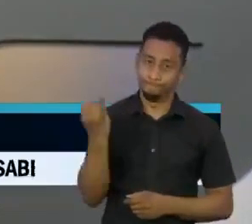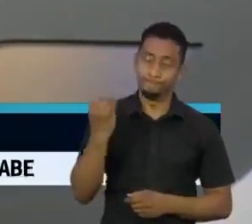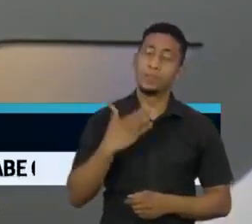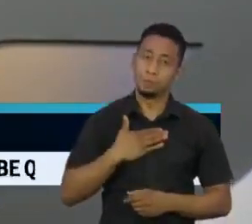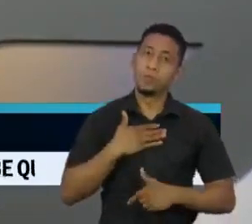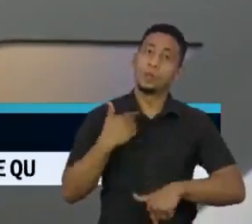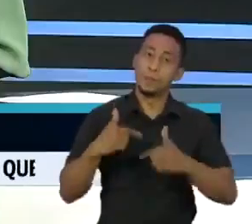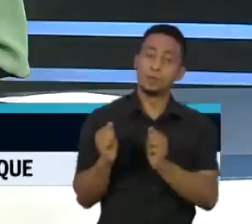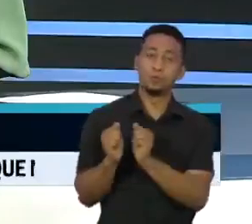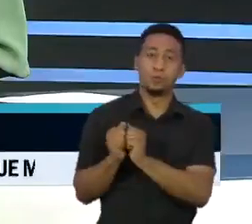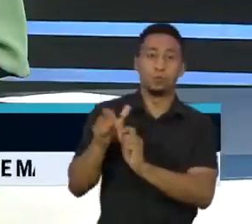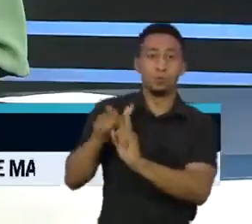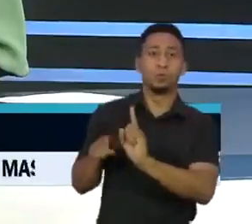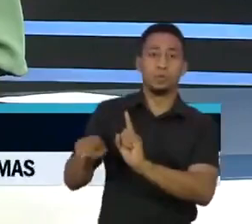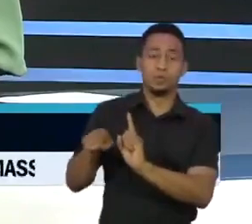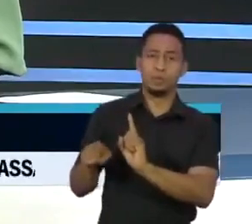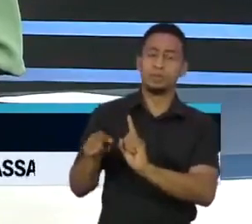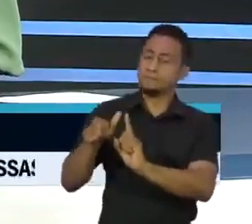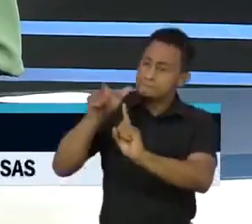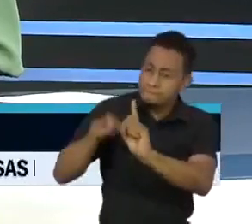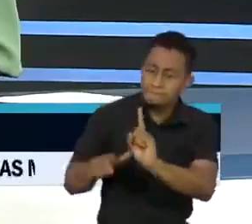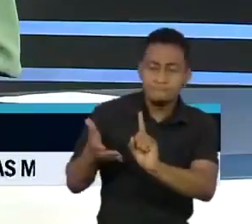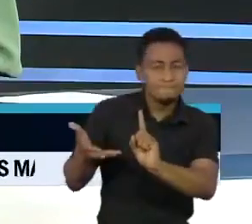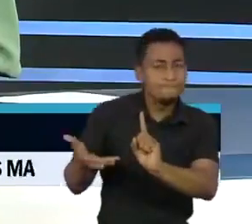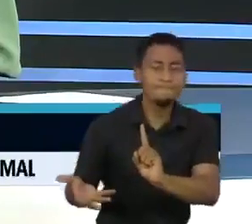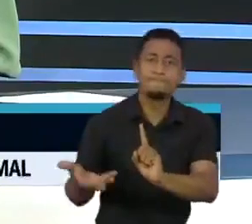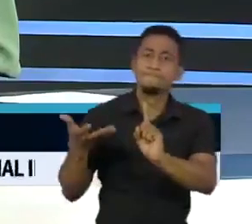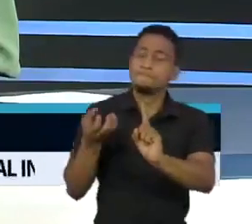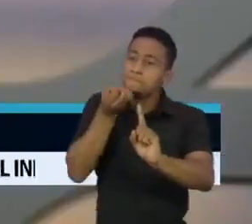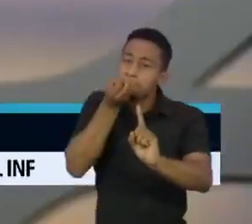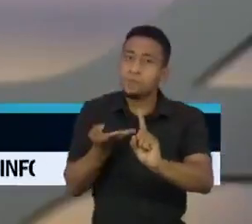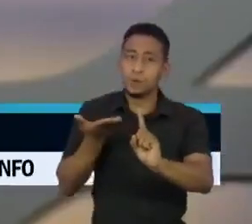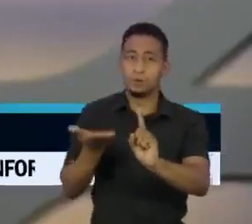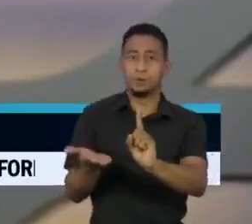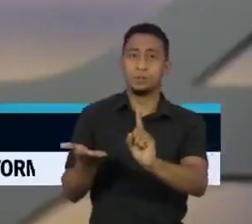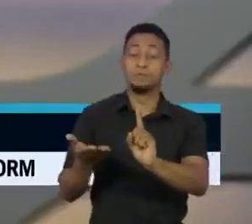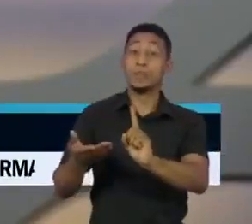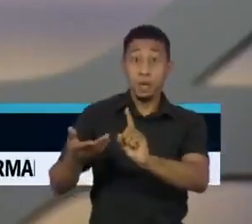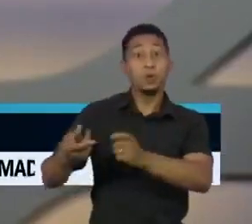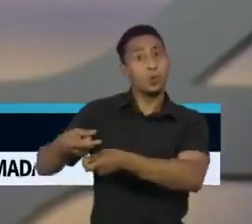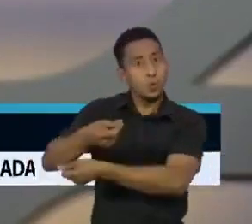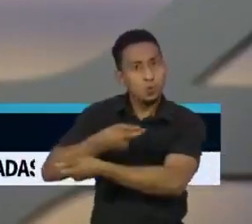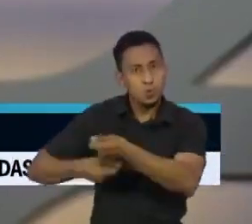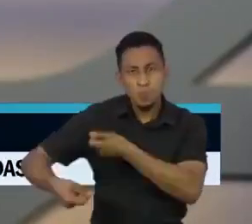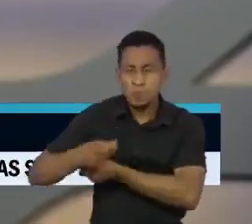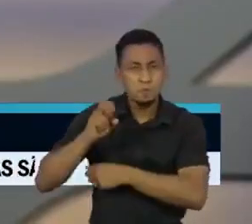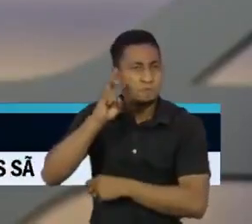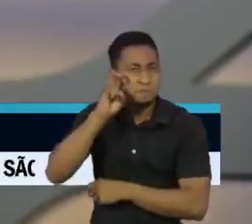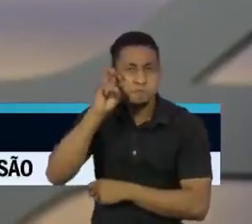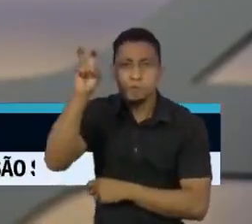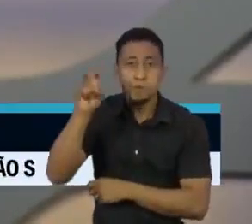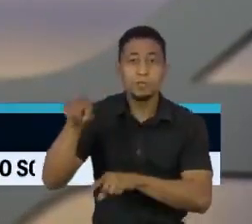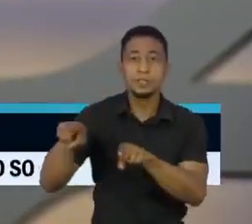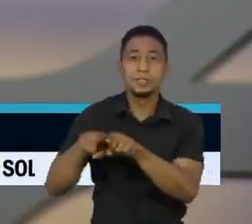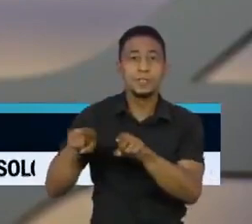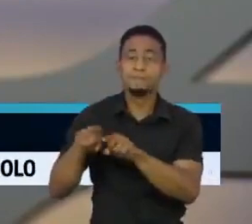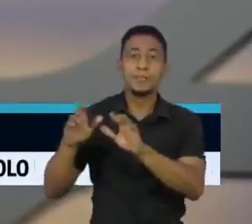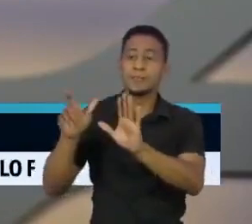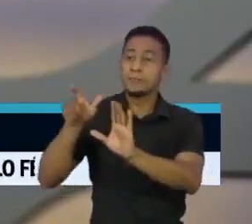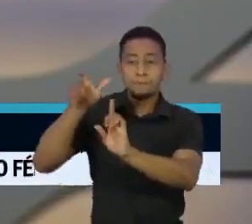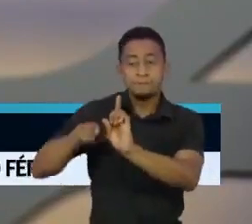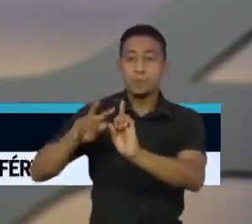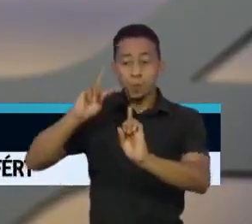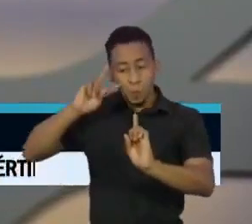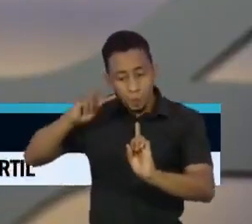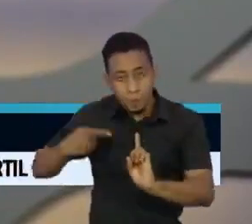era uma pessoa grandiosa, mais do que um economista brilhante, um homem de grande humanidade